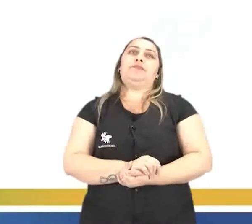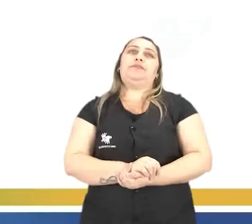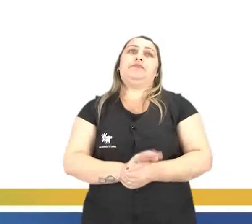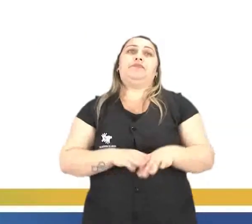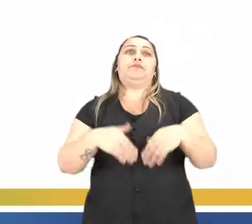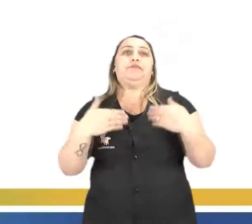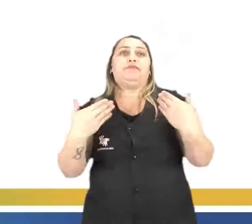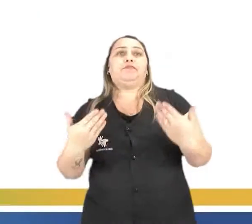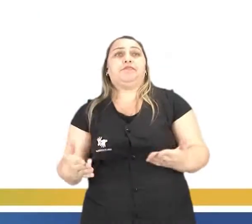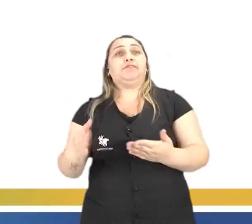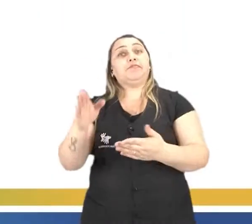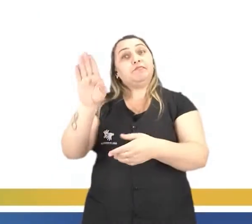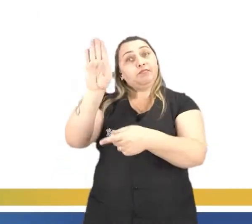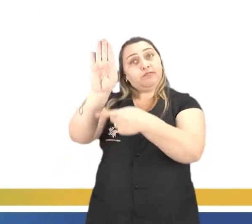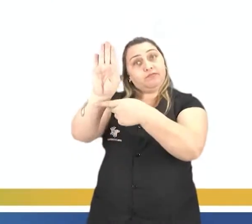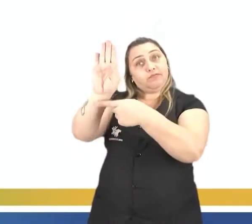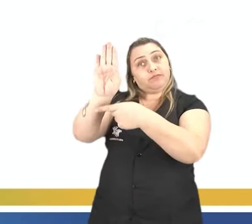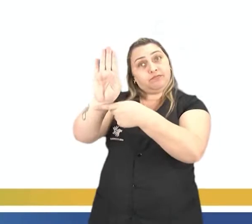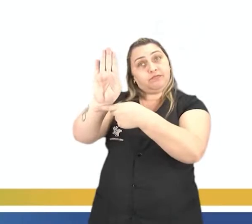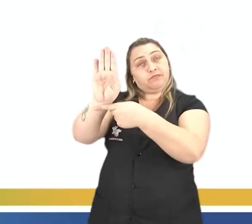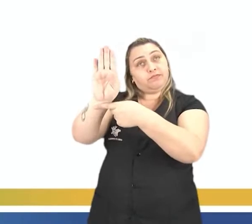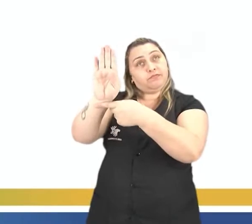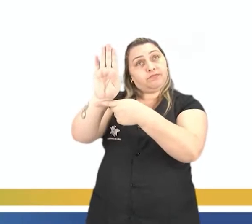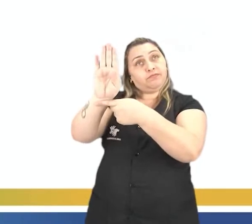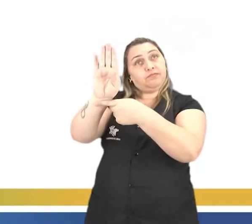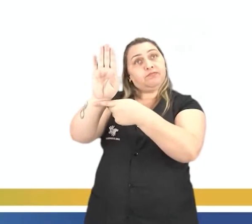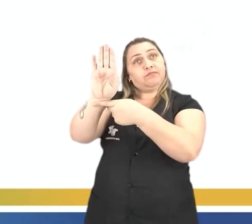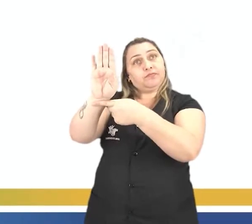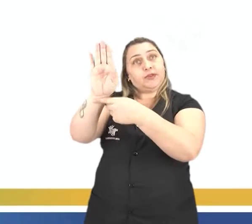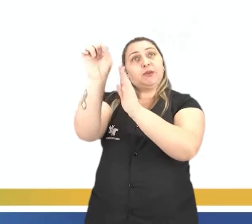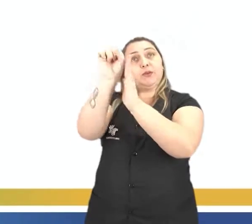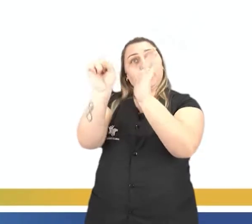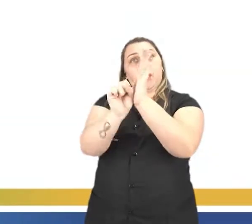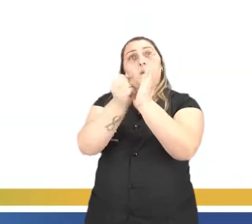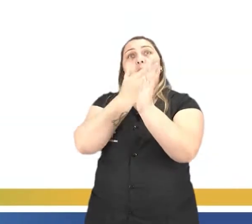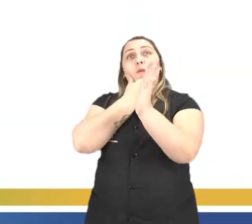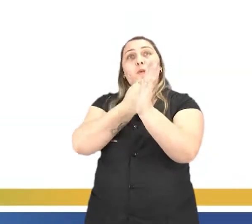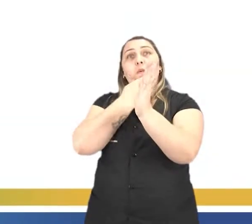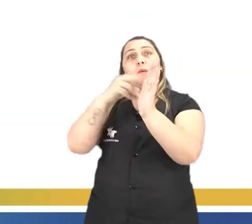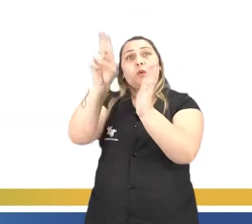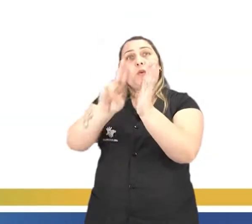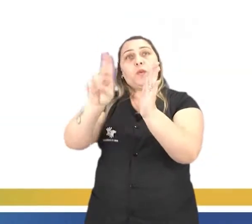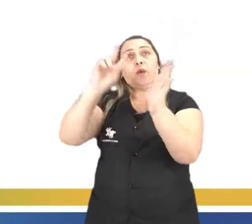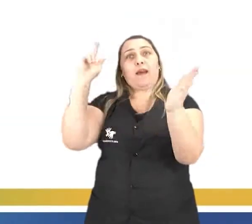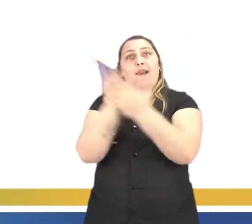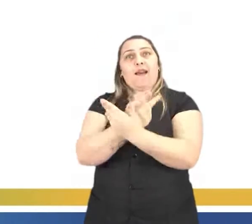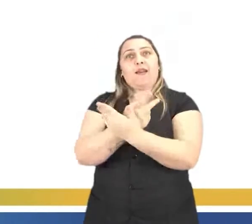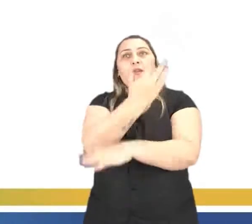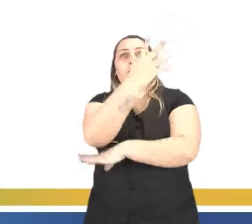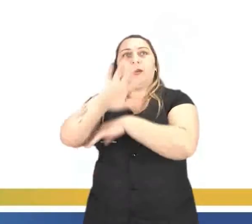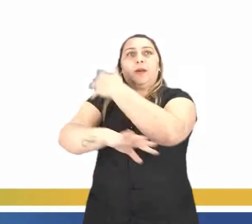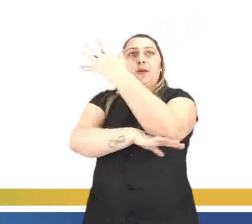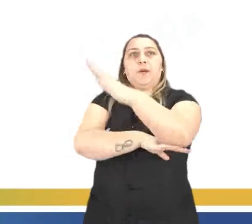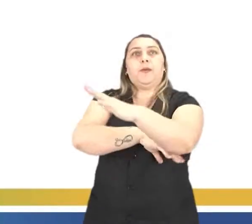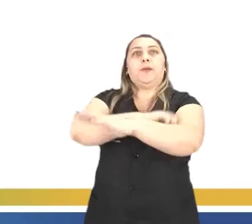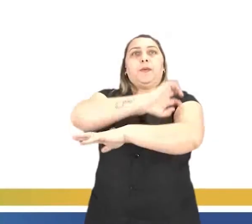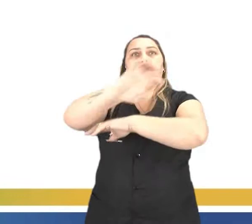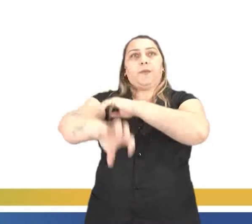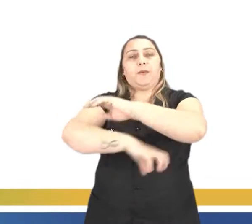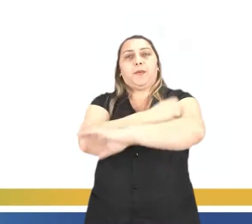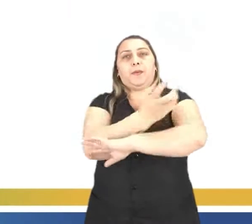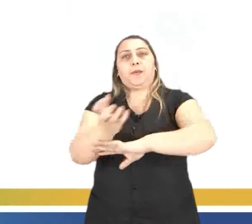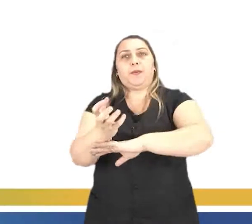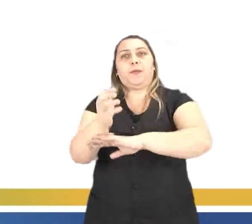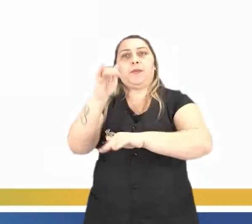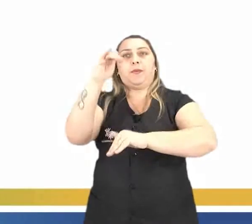Então, seria a letra B. Por muitos séculos, vírgula, o homem usou imprudentemente seu ambiente